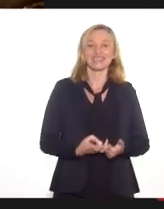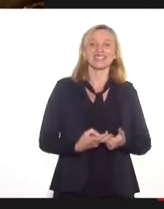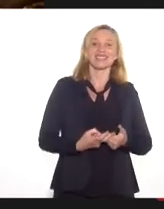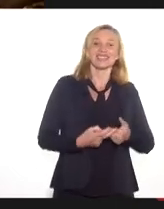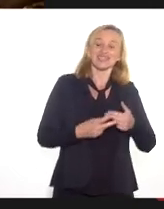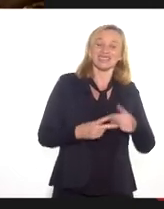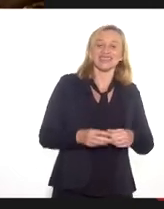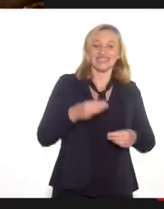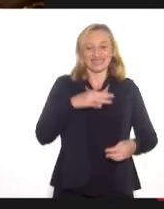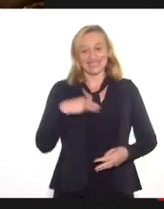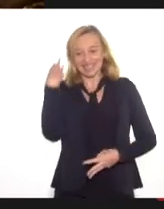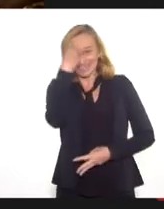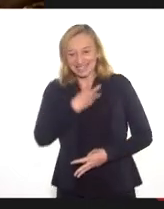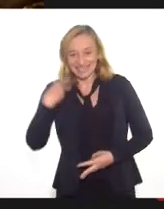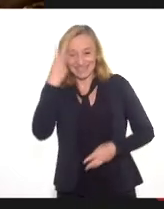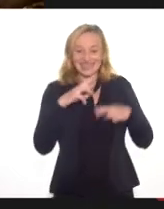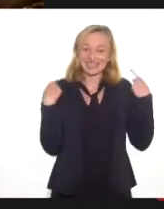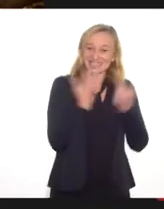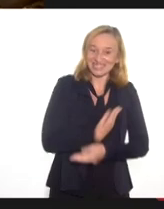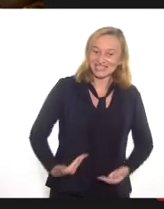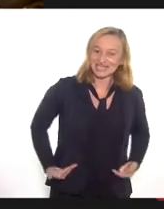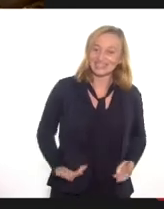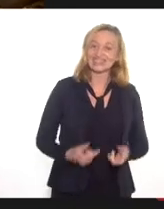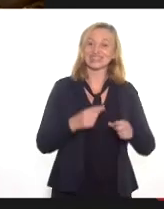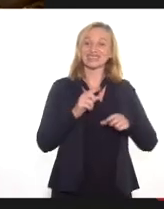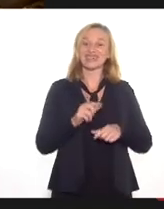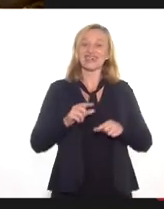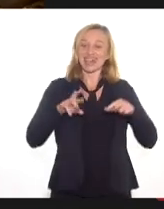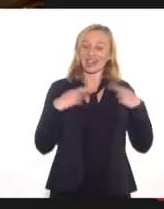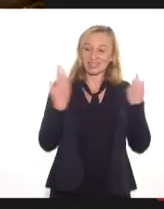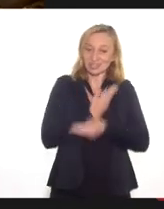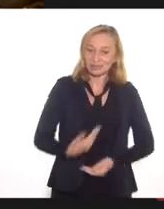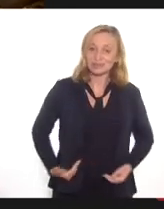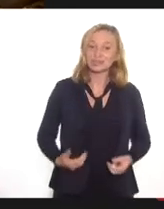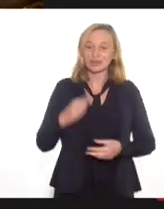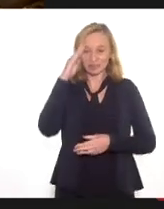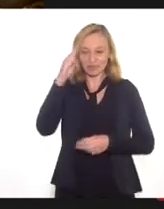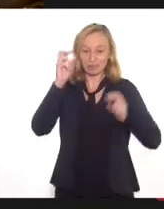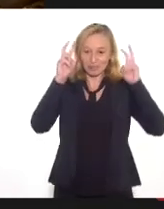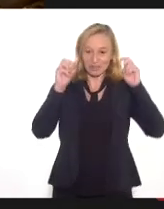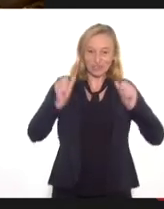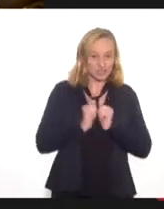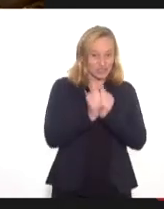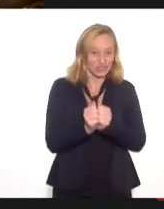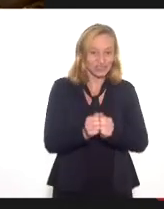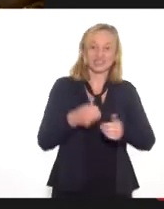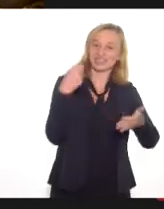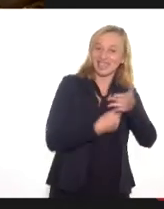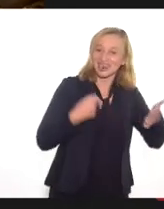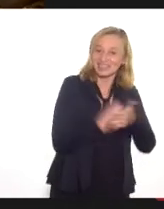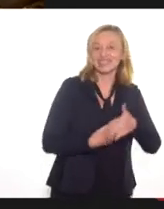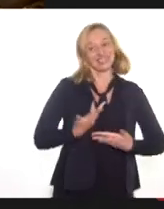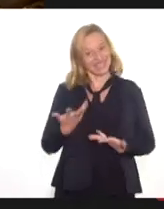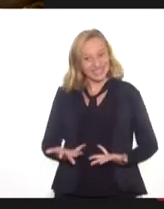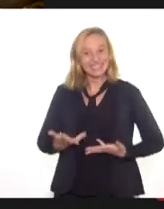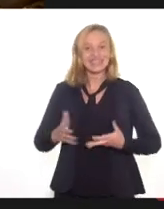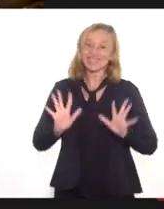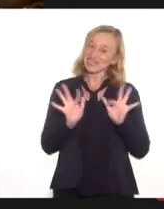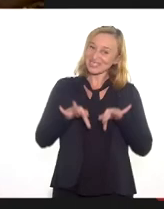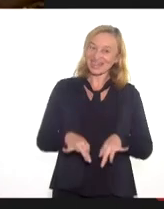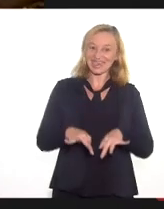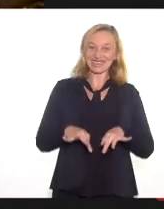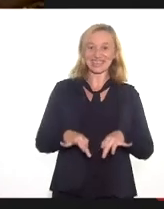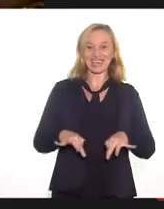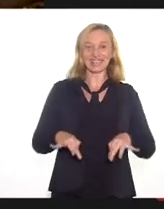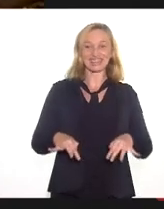horas e meia de audiência pública de um tema tão fundamental seguimos juntos seguimos na luta considero encerrada